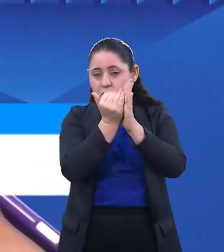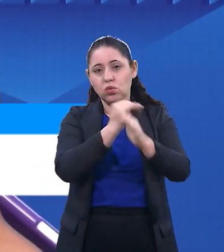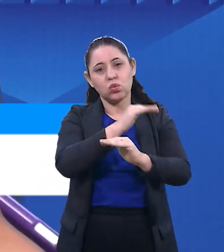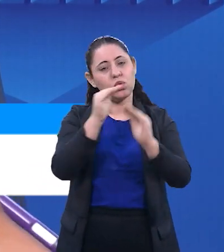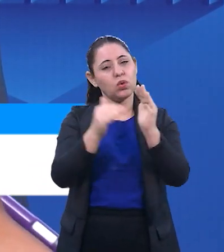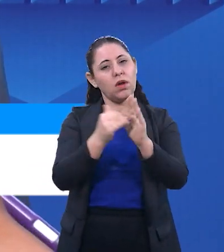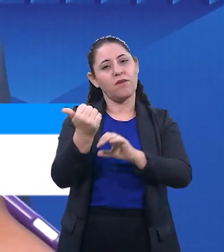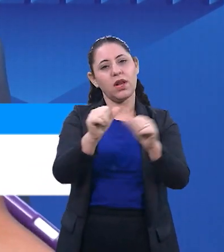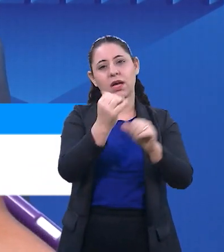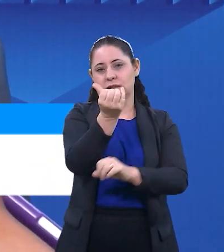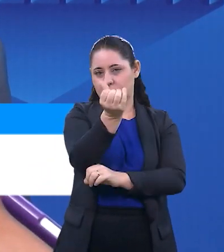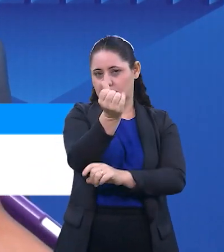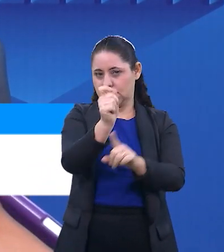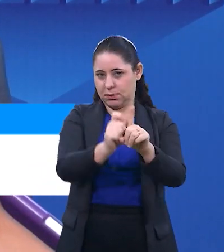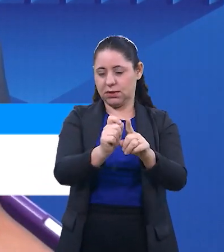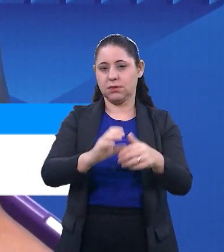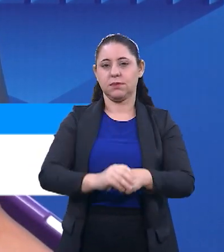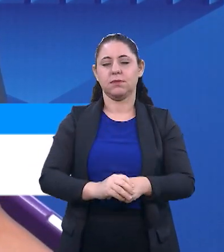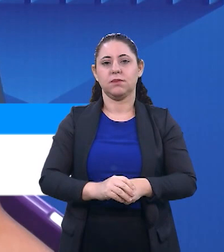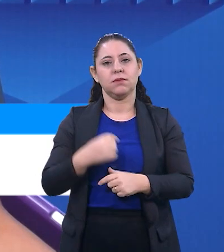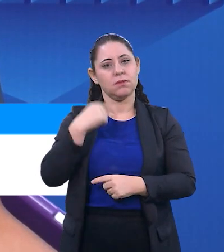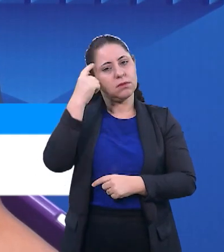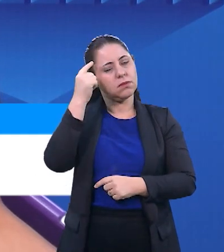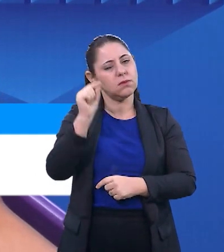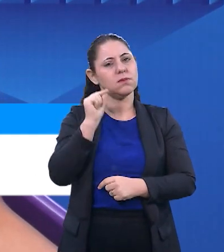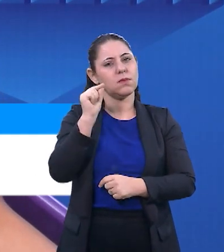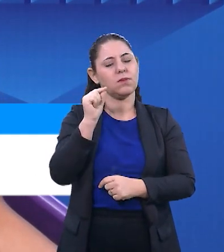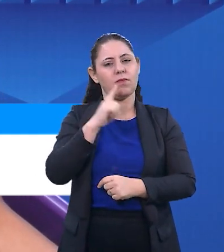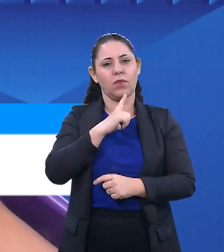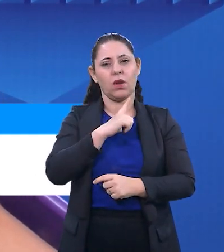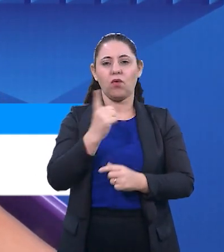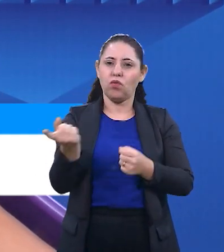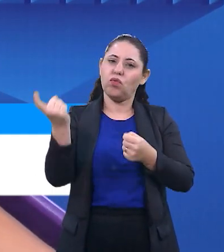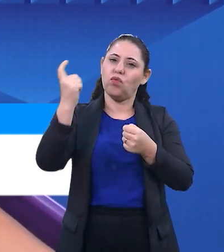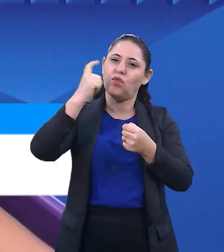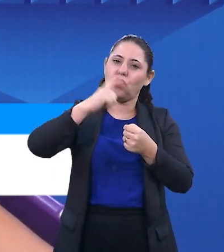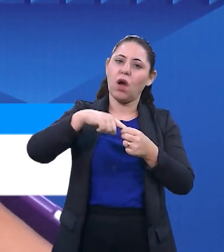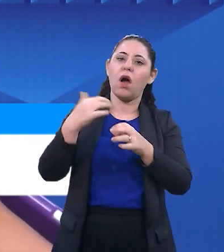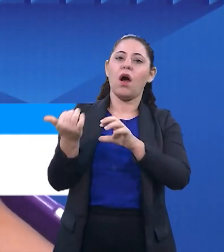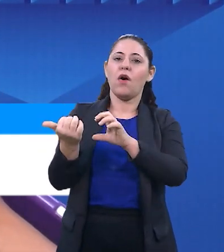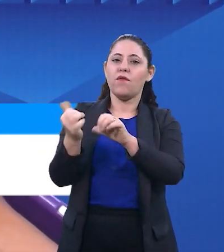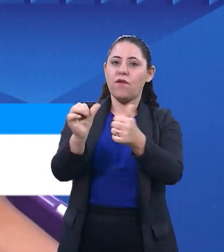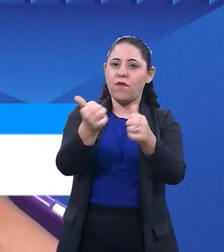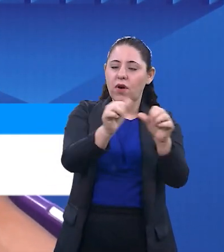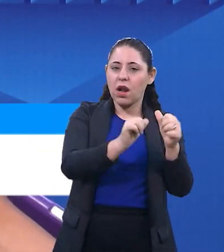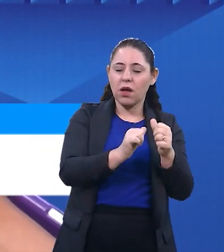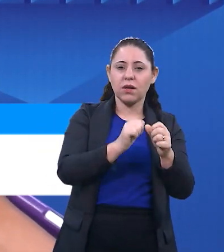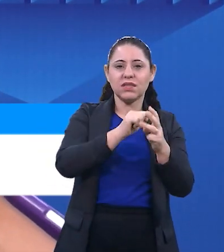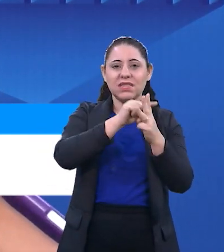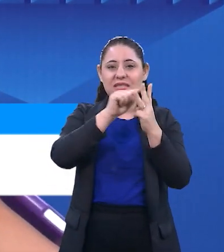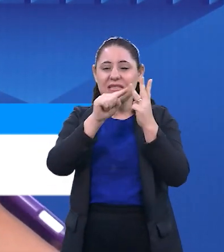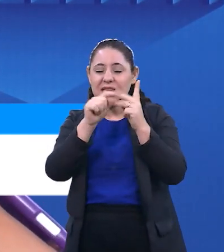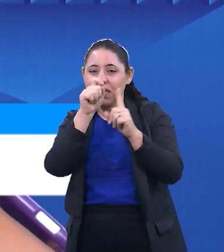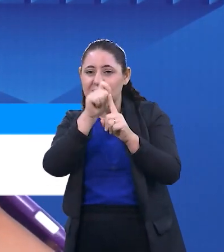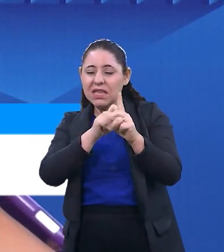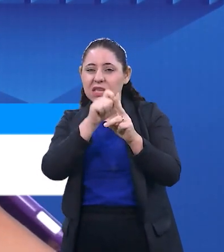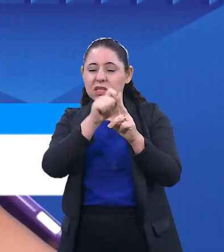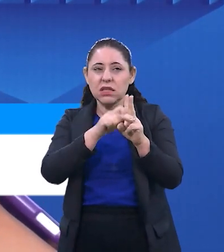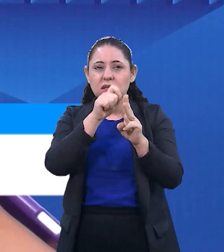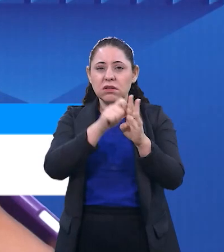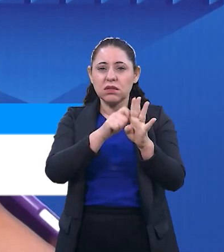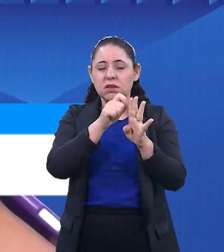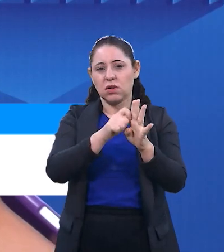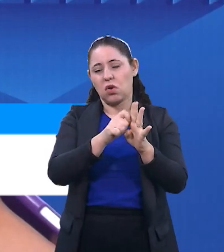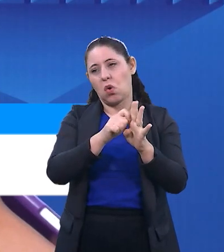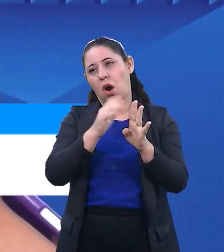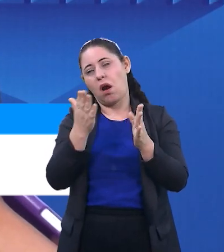é avaliado de 6 em 6 meses. Eu acho que isso aí tem que voltar a ser avaliado trimestralmente, pelo menos